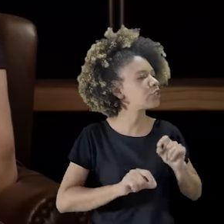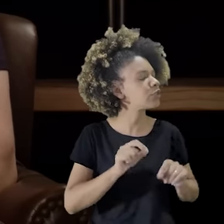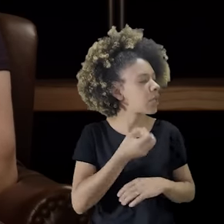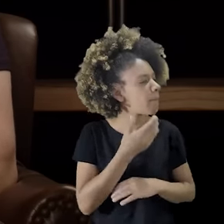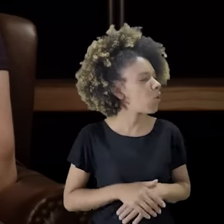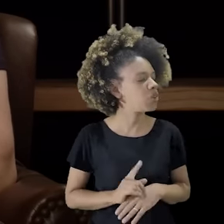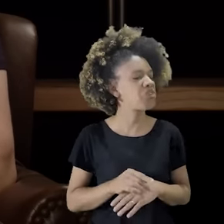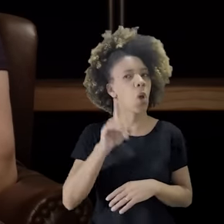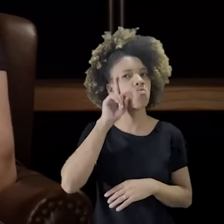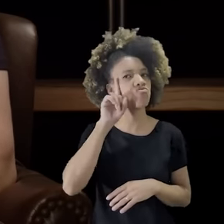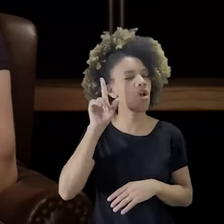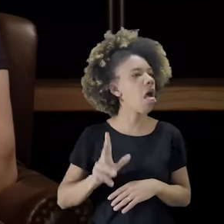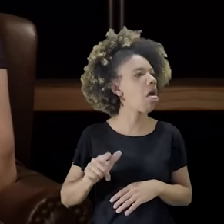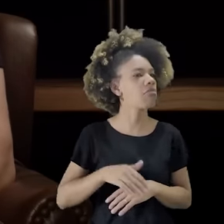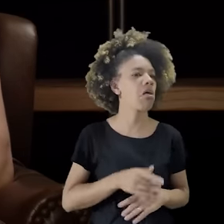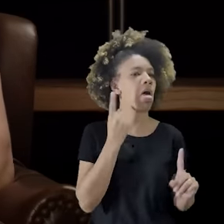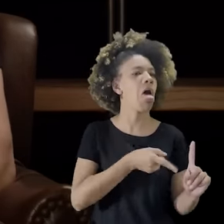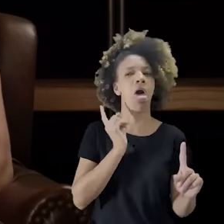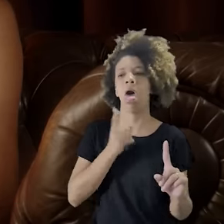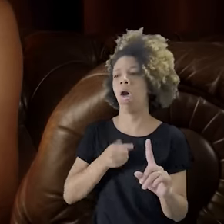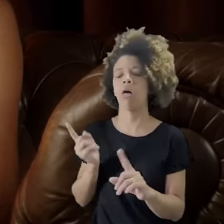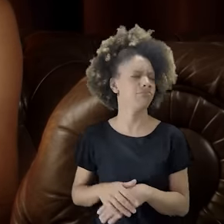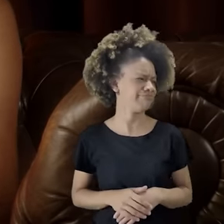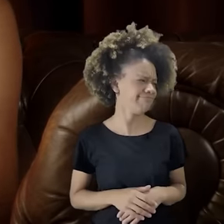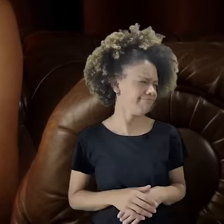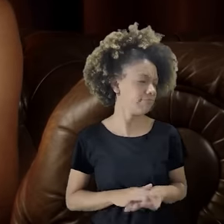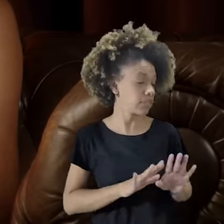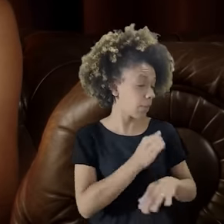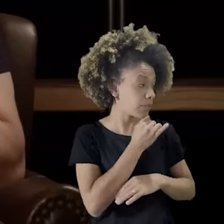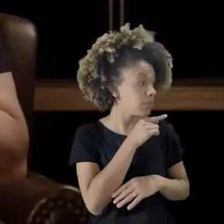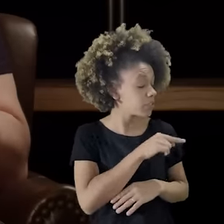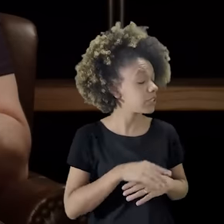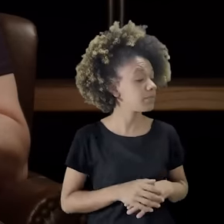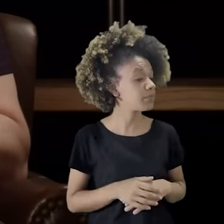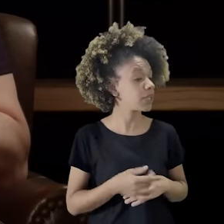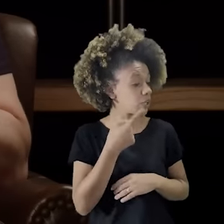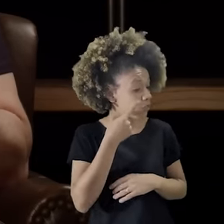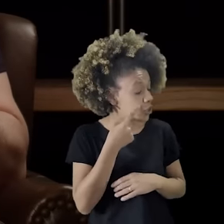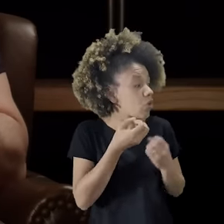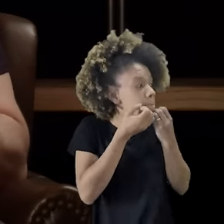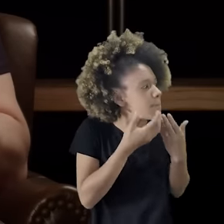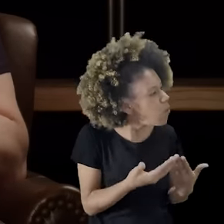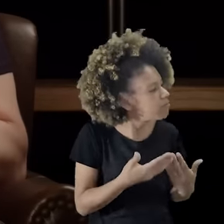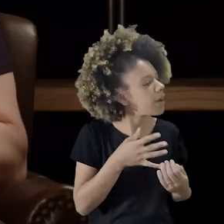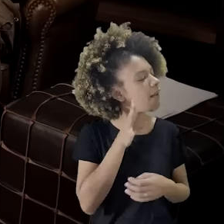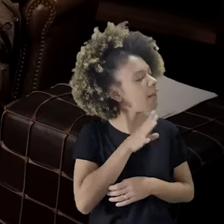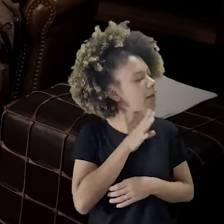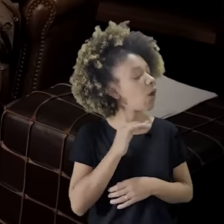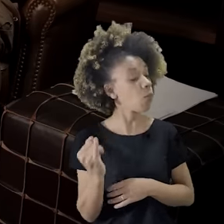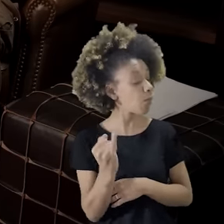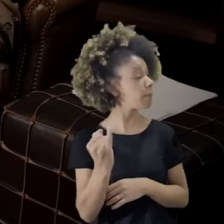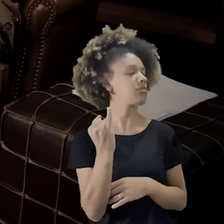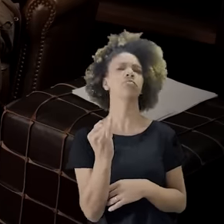boa não fico o dia inteiro na internet apontando o dedo de quem é então assim então por exemplo você pelo que eu vejo aqui é uma pessoa muito bacana e isso